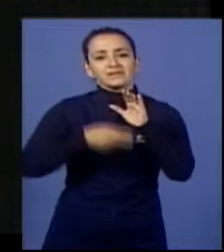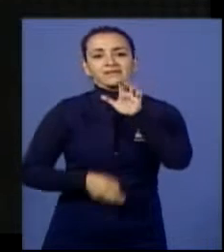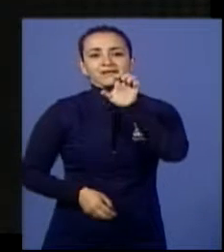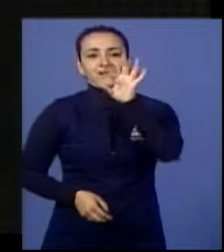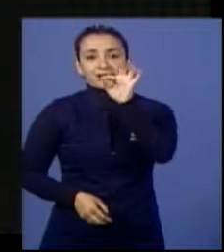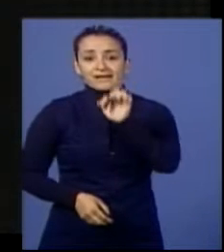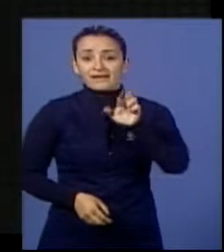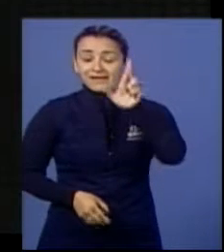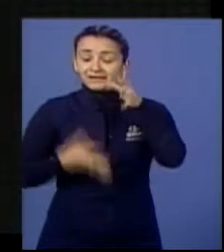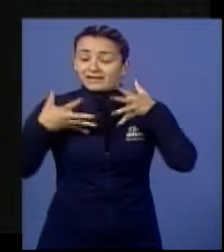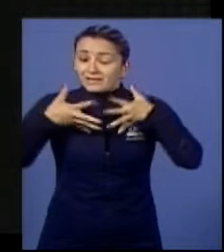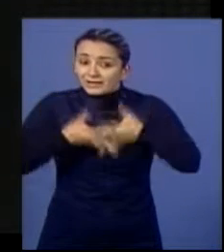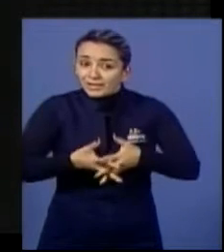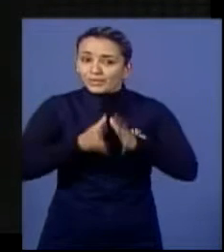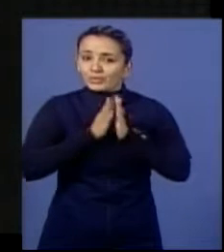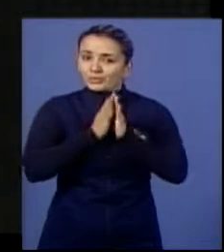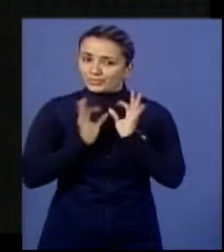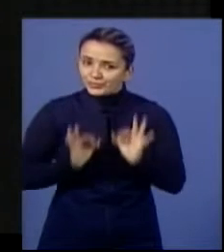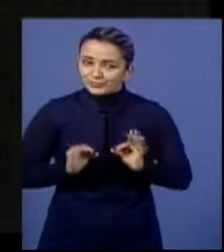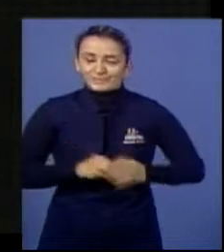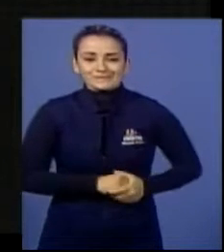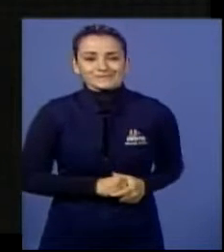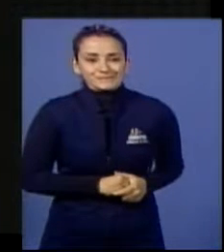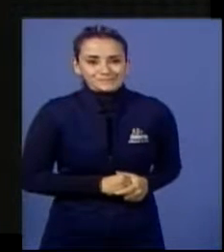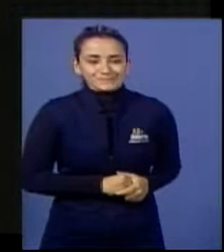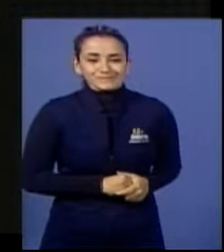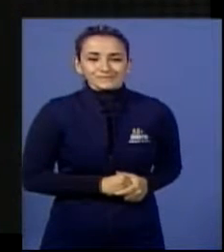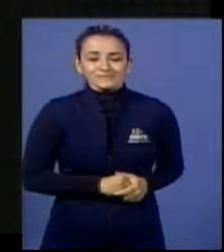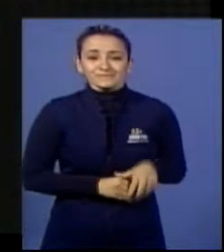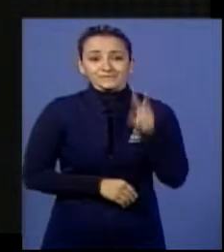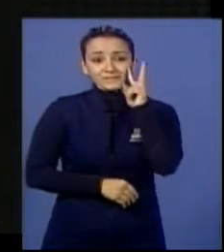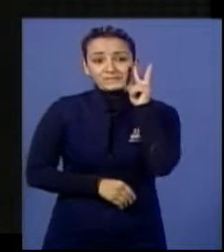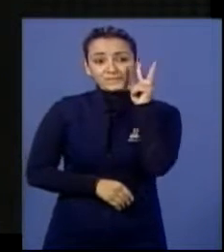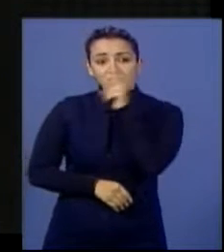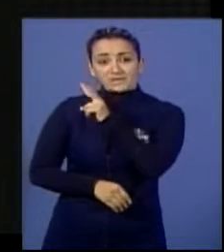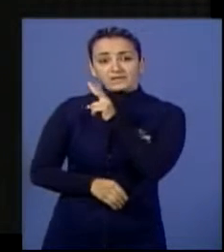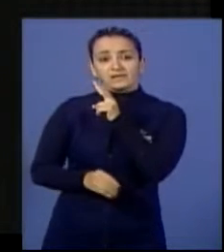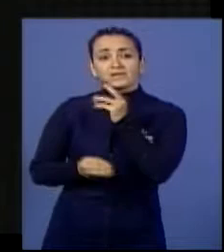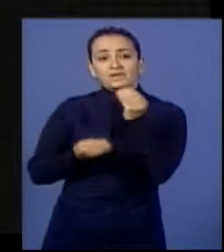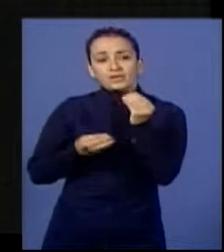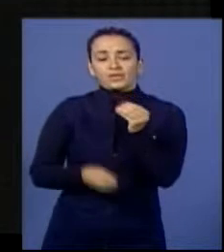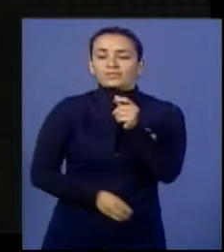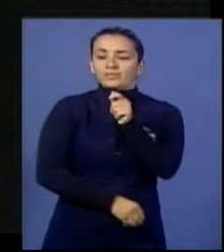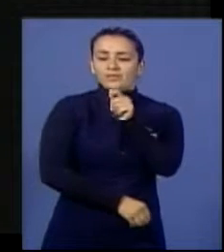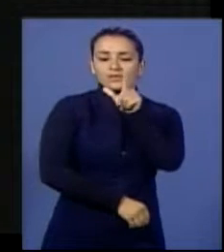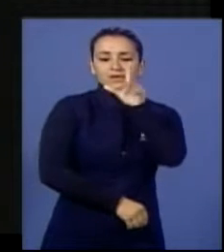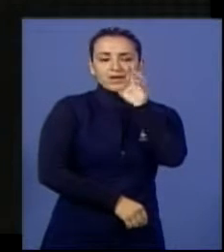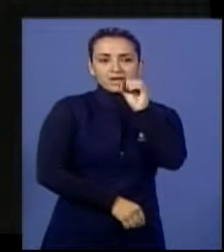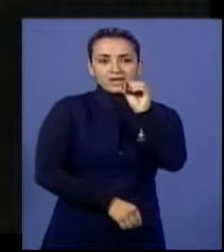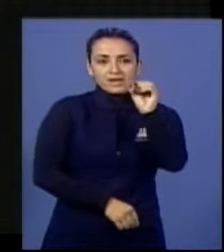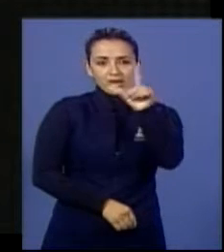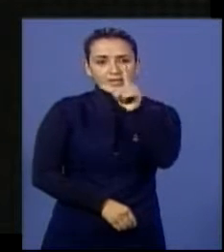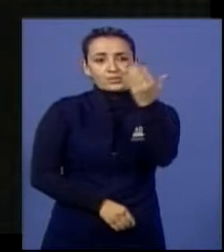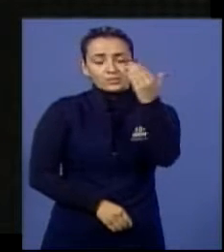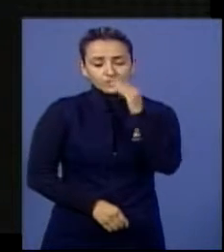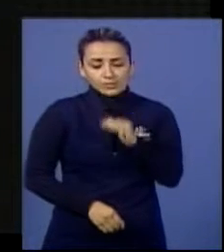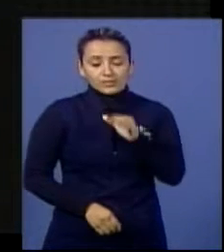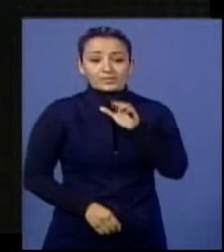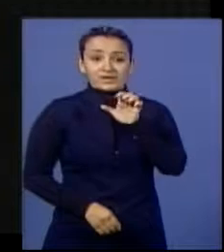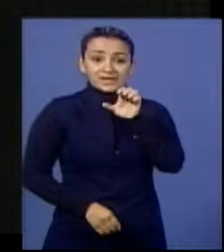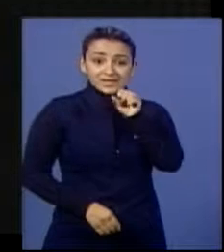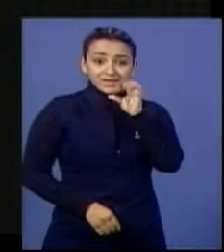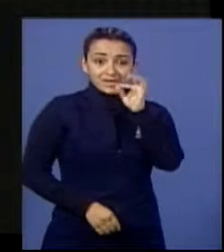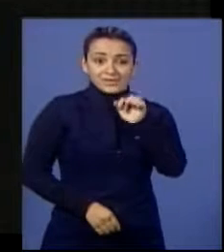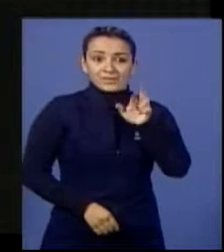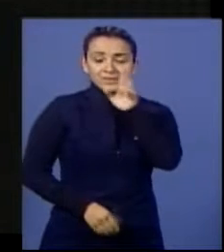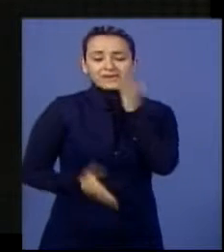Então tenta não fazer confusão nisso. Bom, então o nosso composto A é um álcool, o nosso composto B é um éster. Muito bem, então vamos